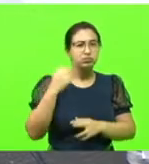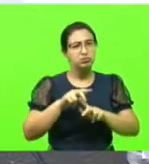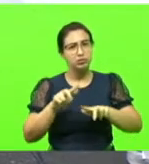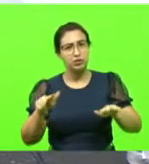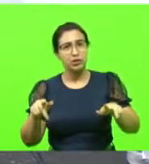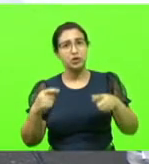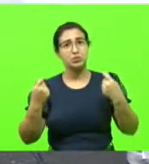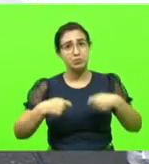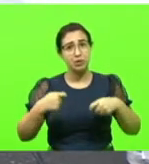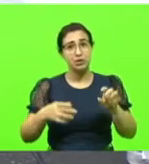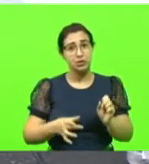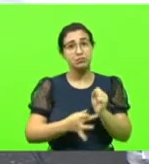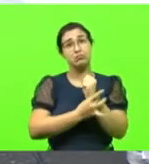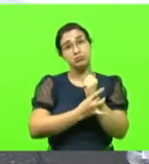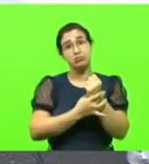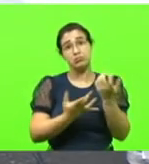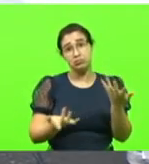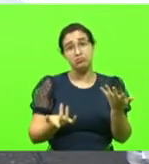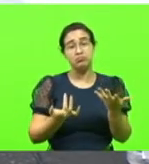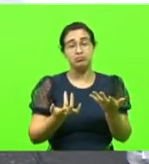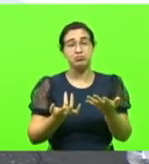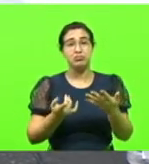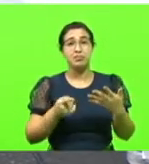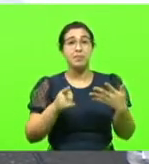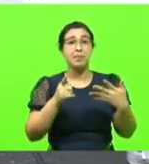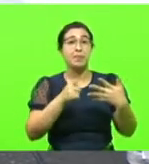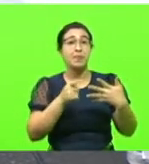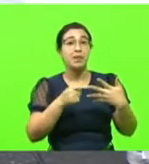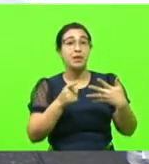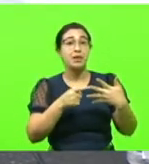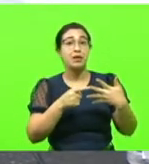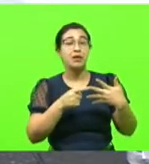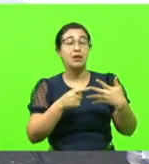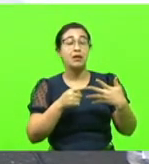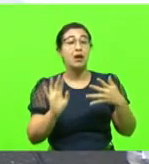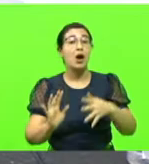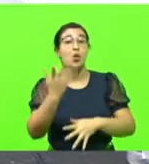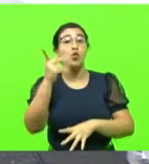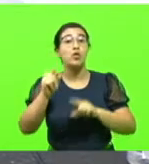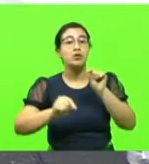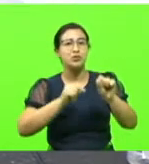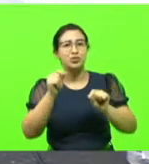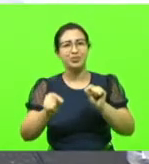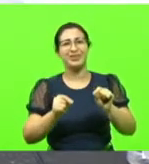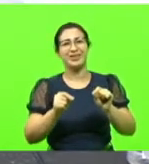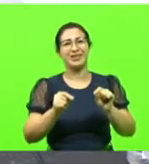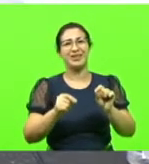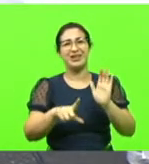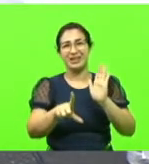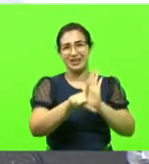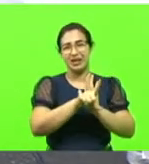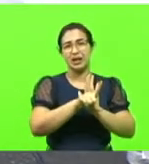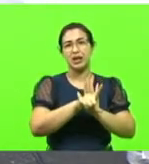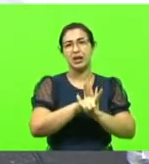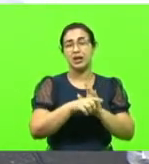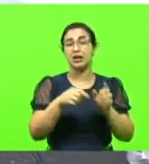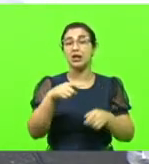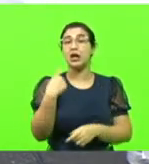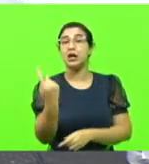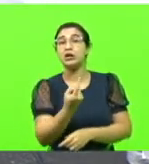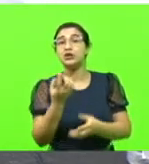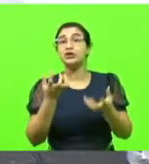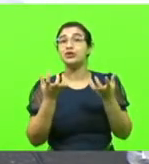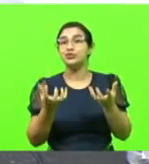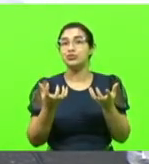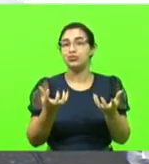natura que se vai oferecer. E o que está acontecendo na regulamentação da lei, e o que nós queremos, deputado Ivan,